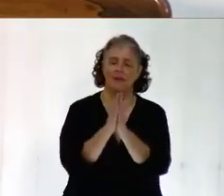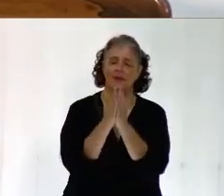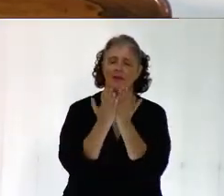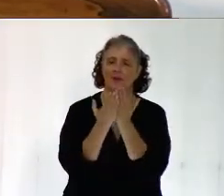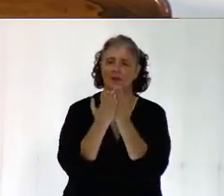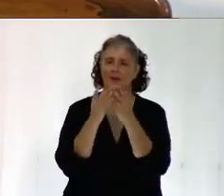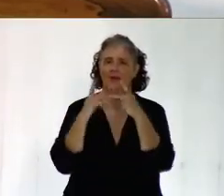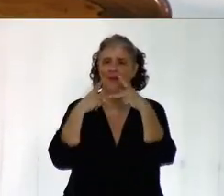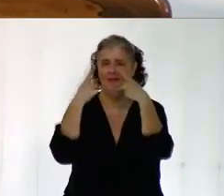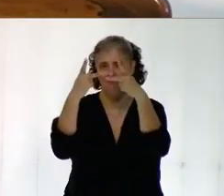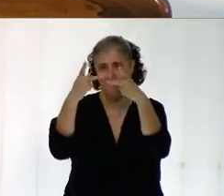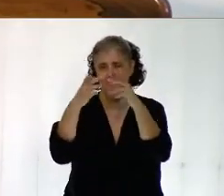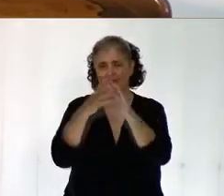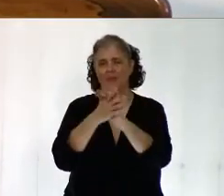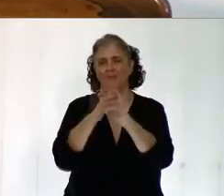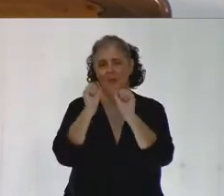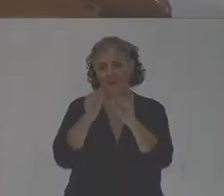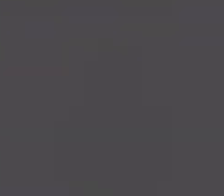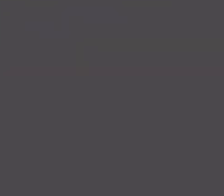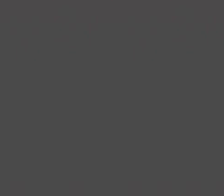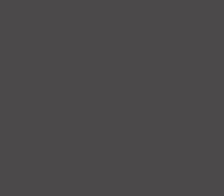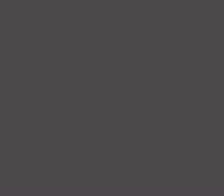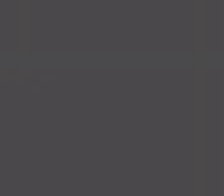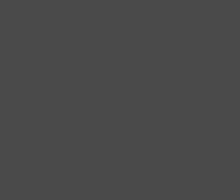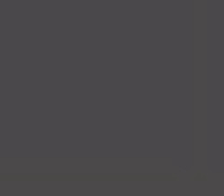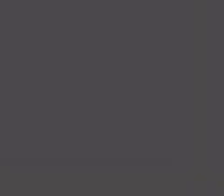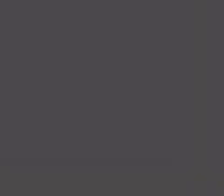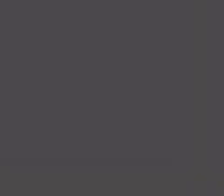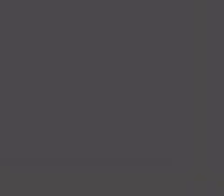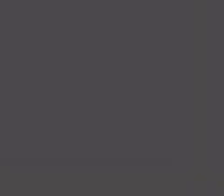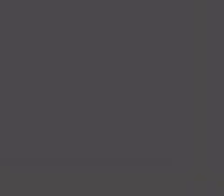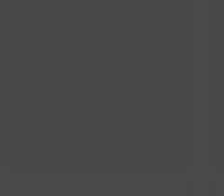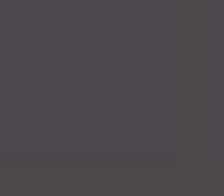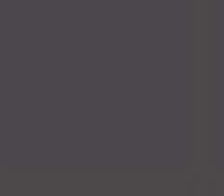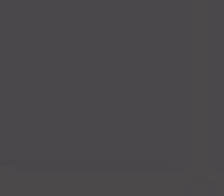um alimento nessa hora o alimento que vem do céu